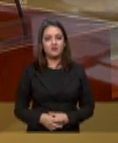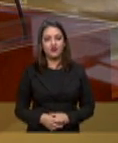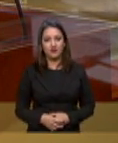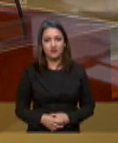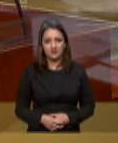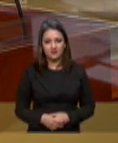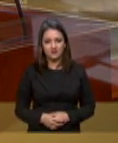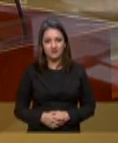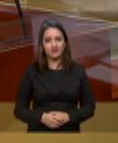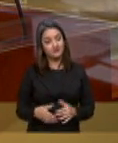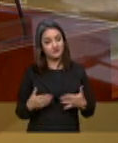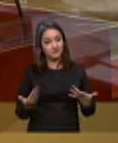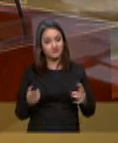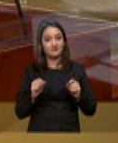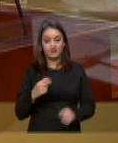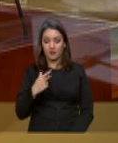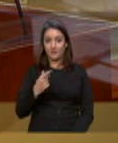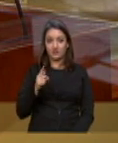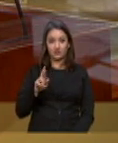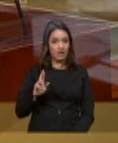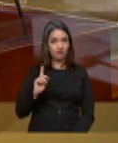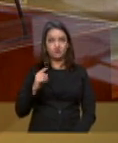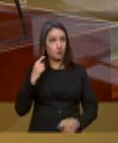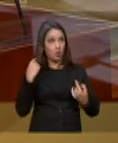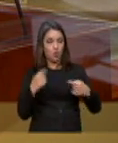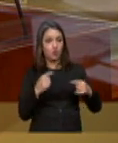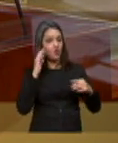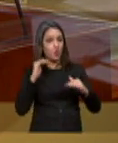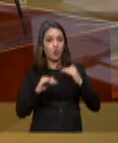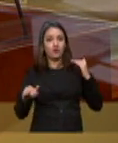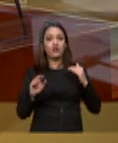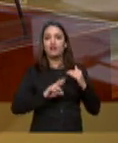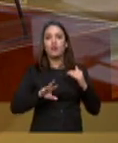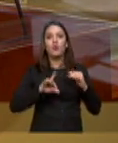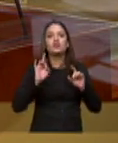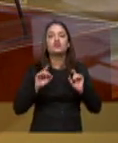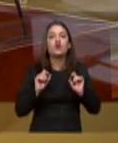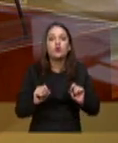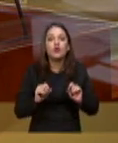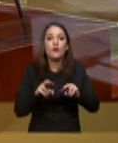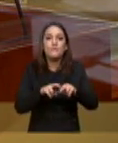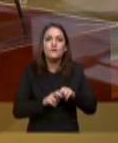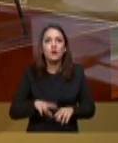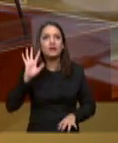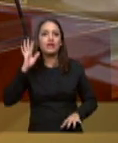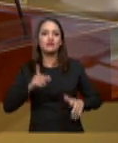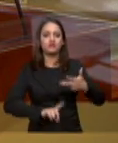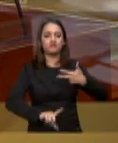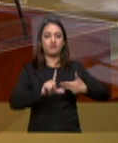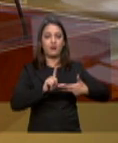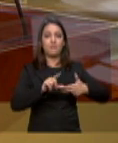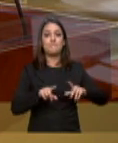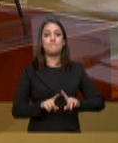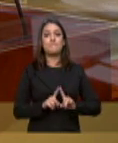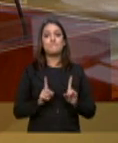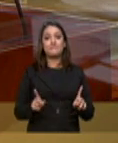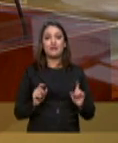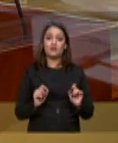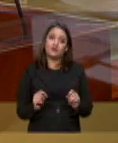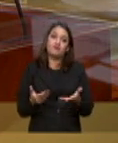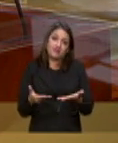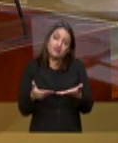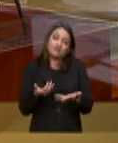a discordância da PGR, ela não é apenas em relação a uma opção legítima do legislador. Com a devida